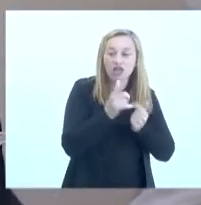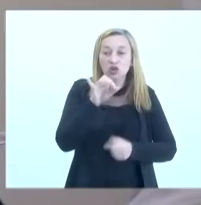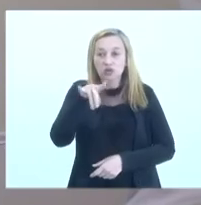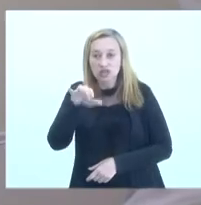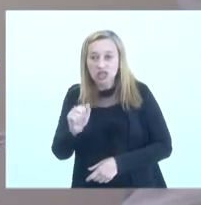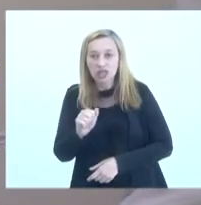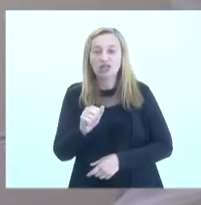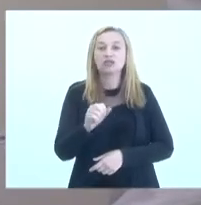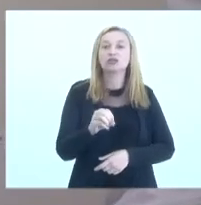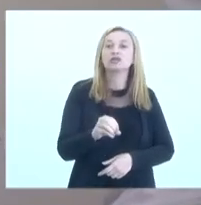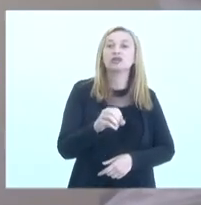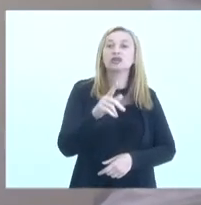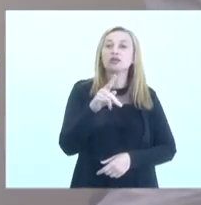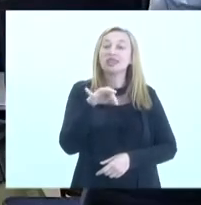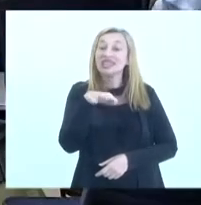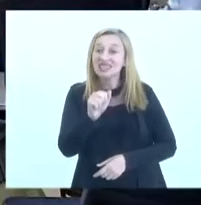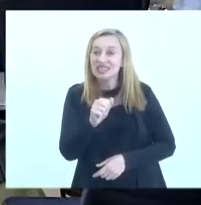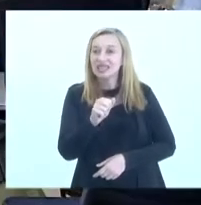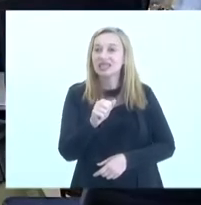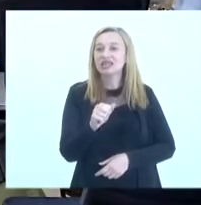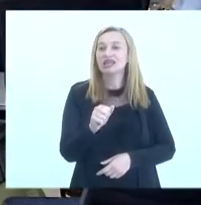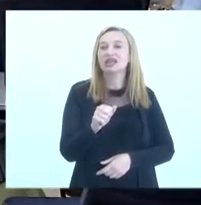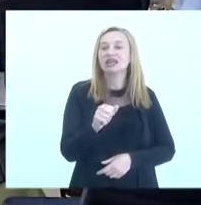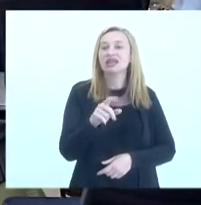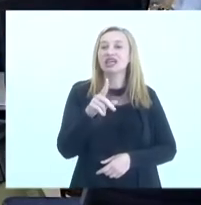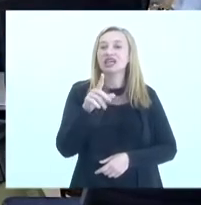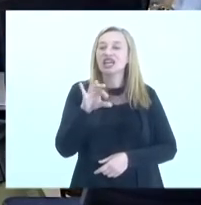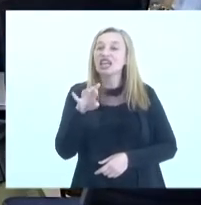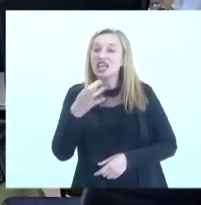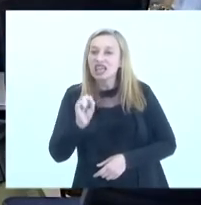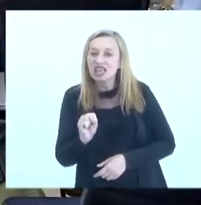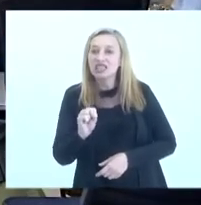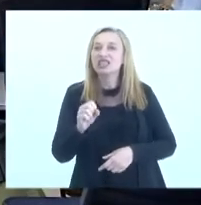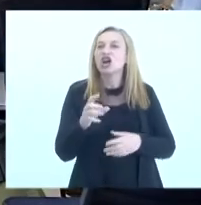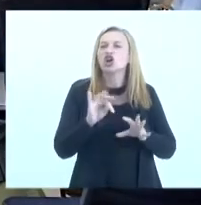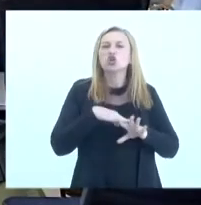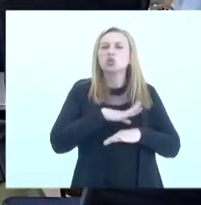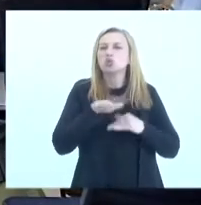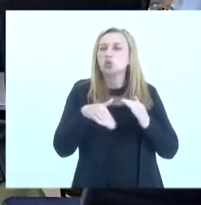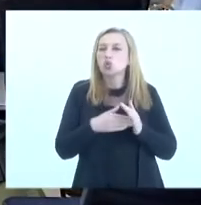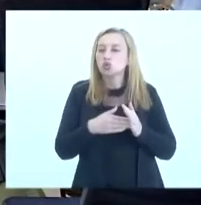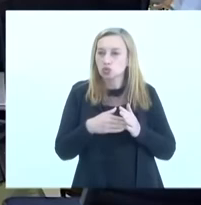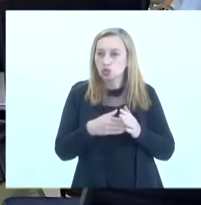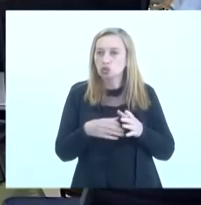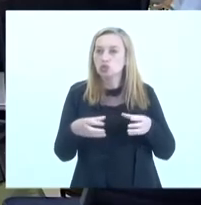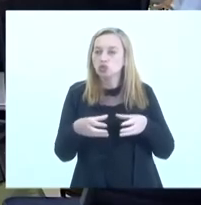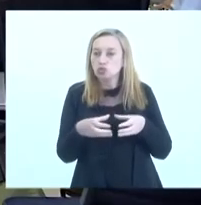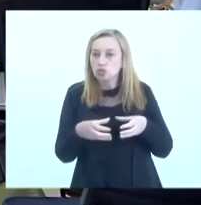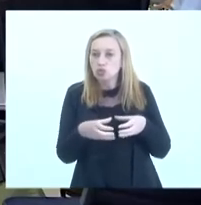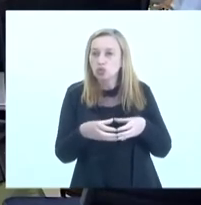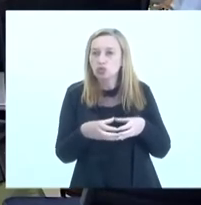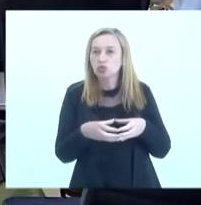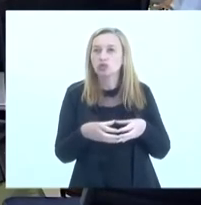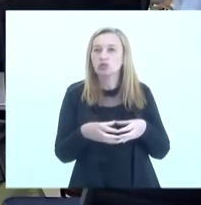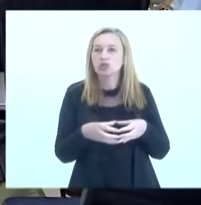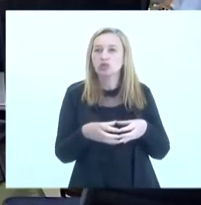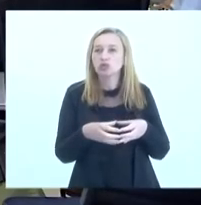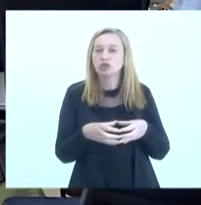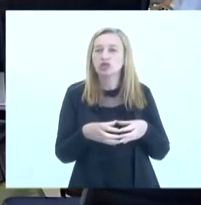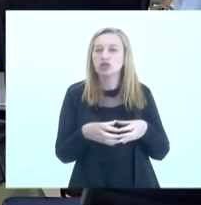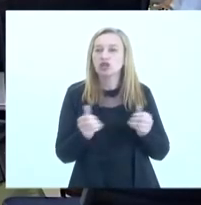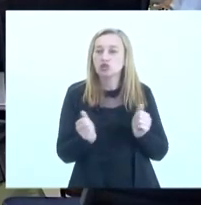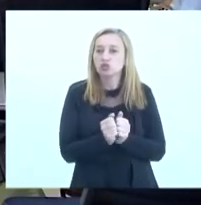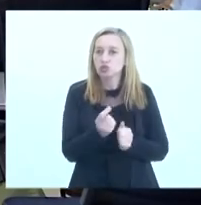Priscila, aqui do Cerimonial, Cris, todos aqui, todos da equipe que está